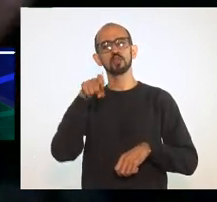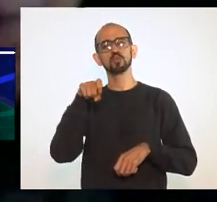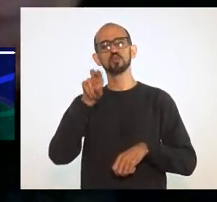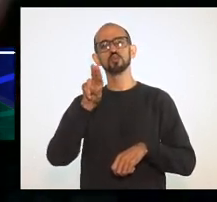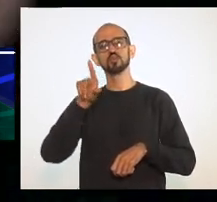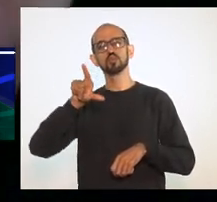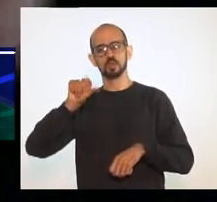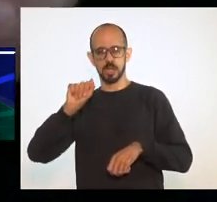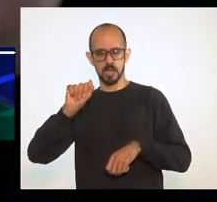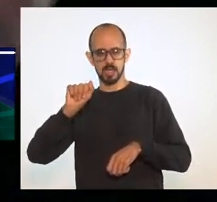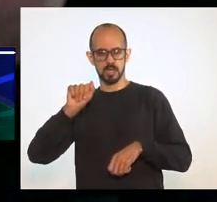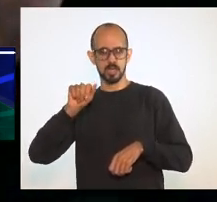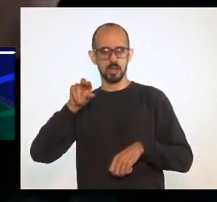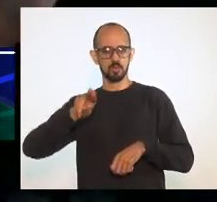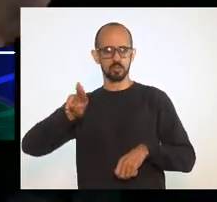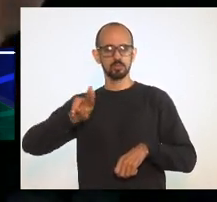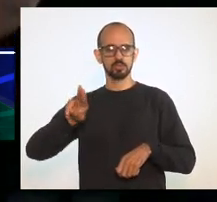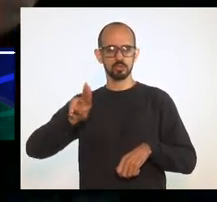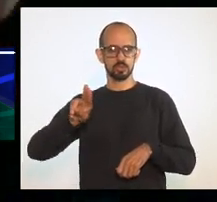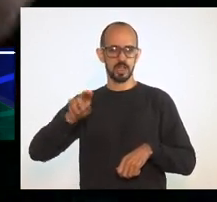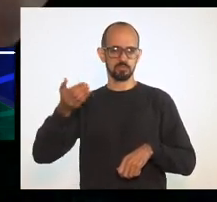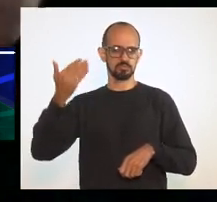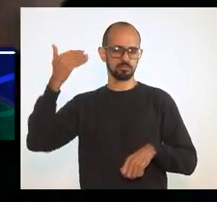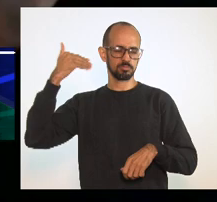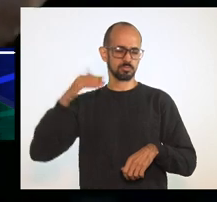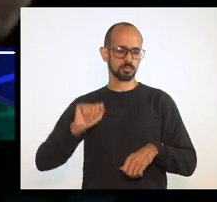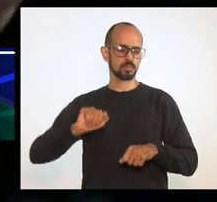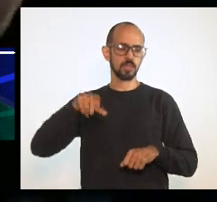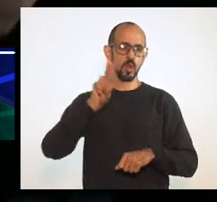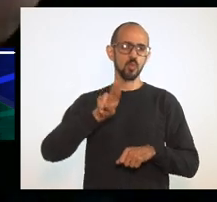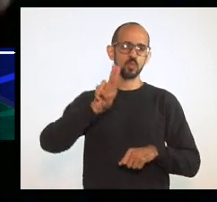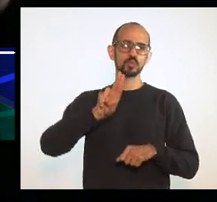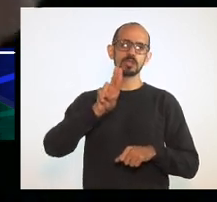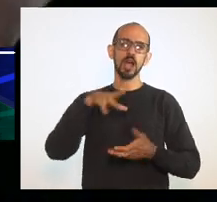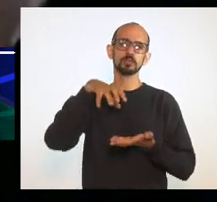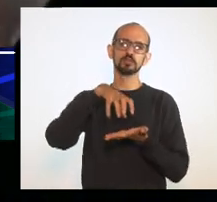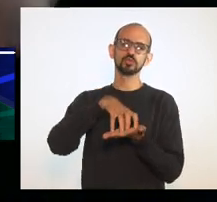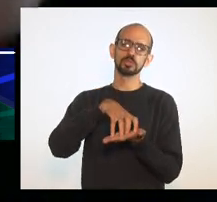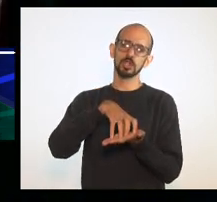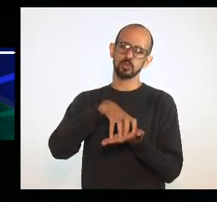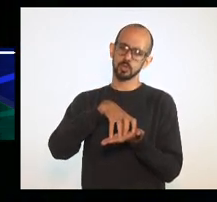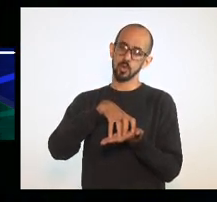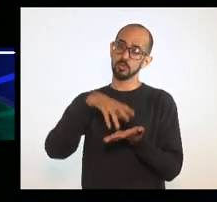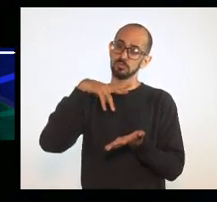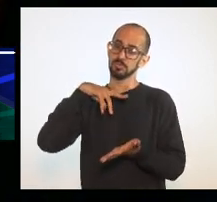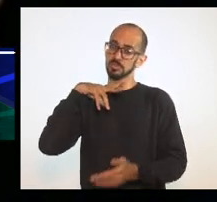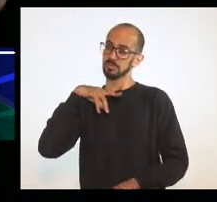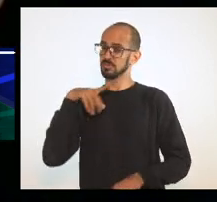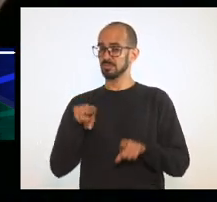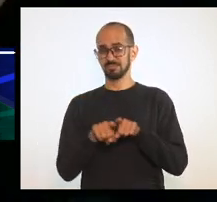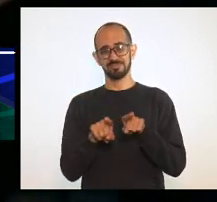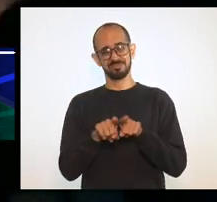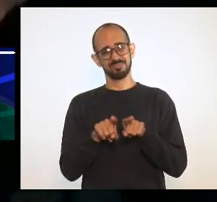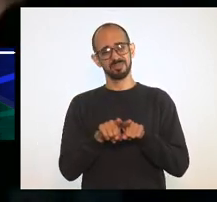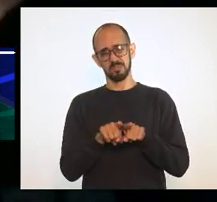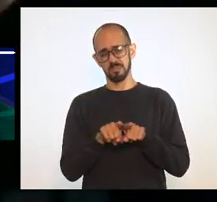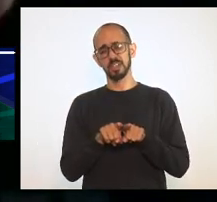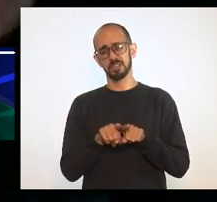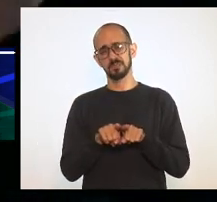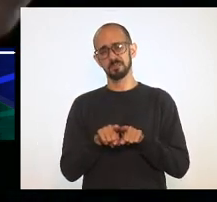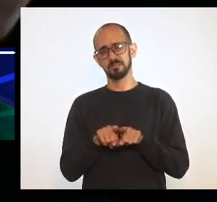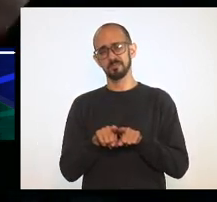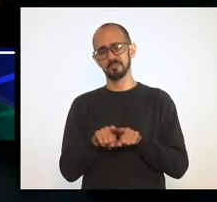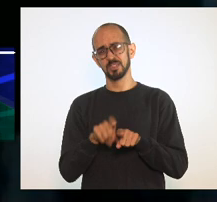que infelizmente é muito usado nas instituições públicas e privadas. O difícil foi fazer o cúmplice dessa lei. Então,